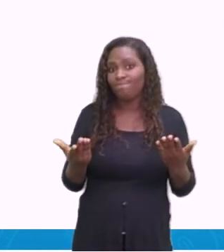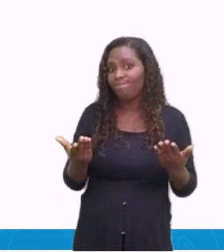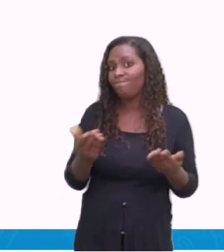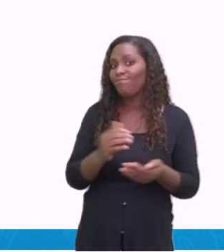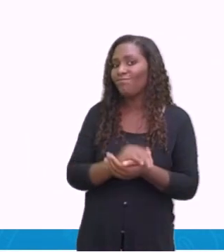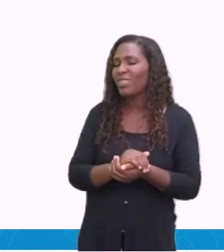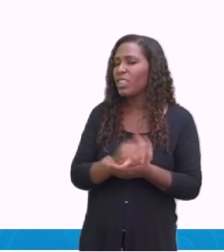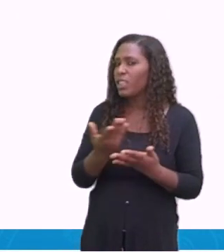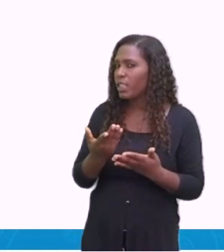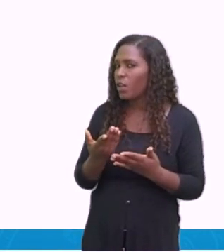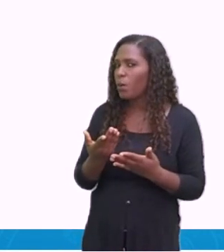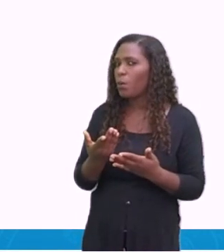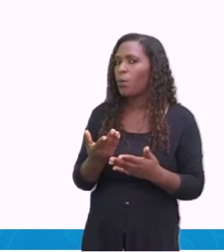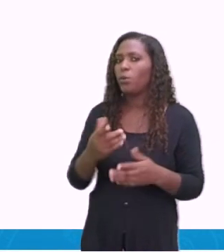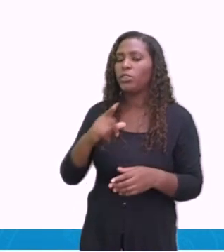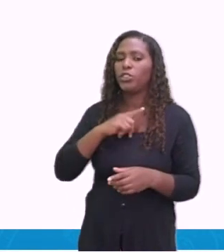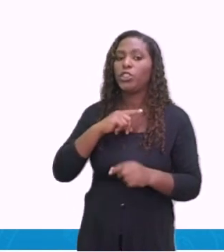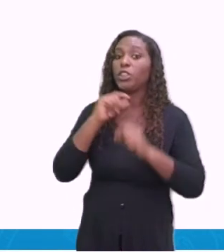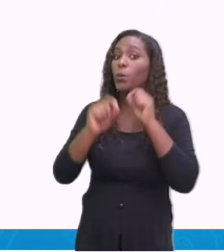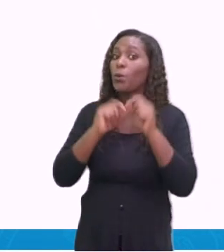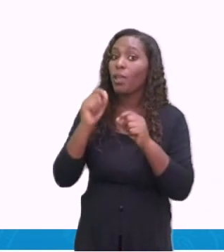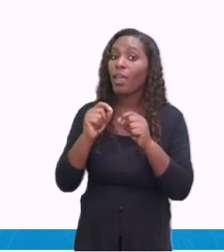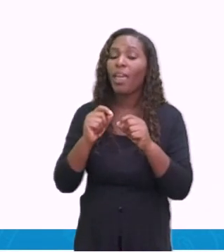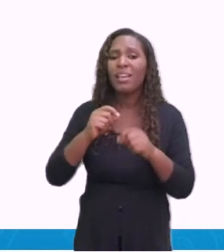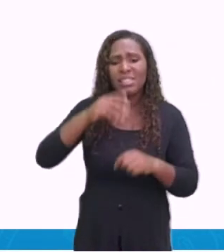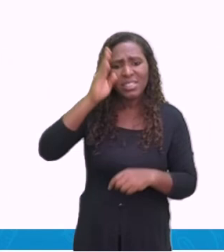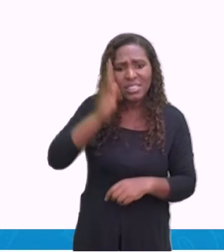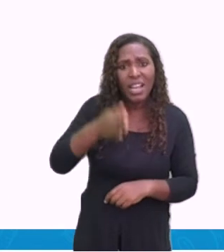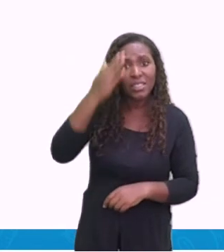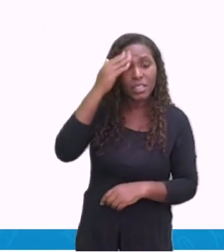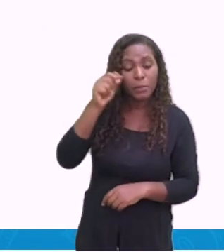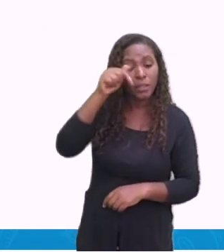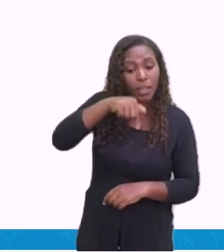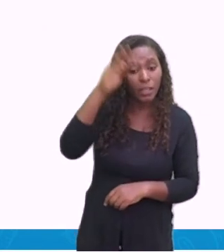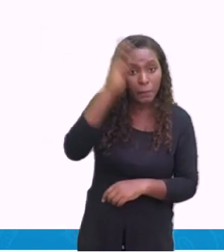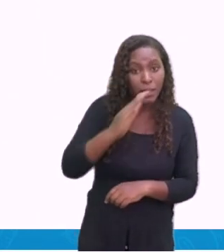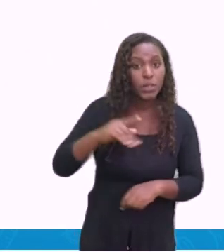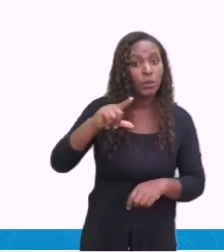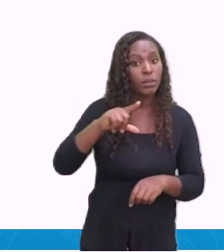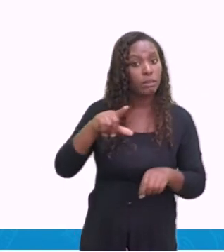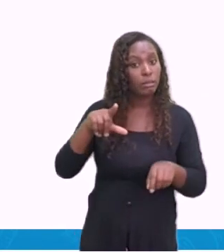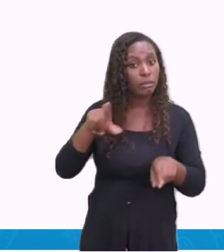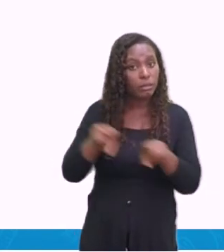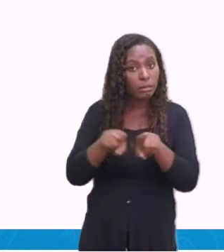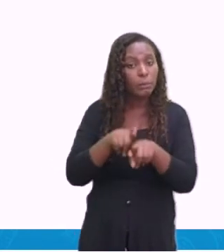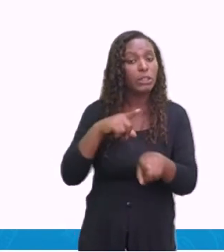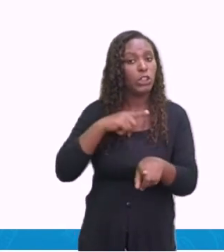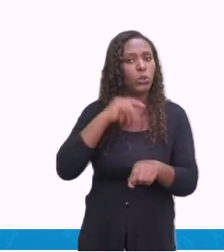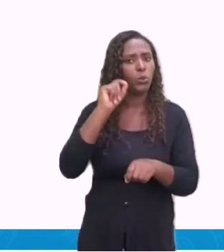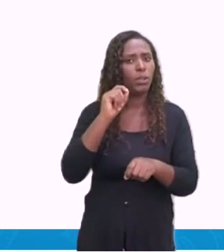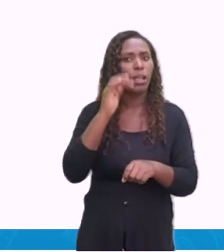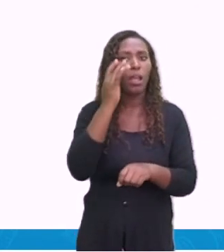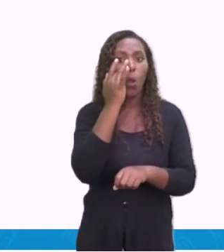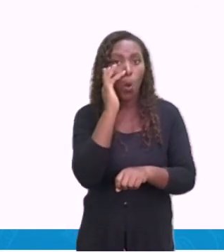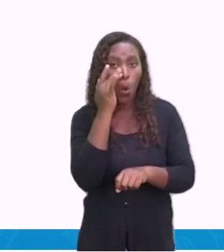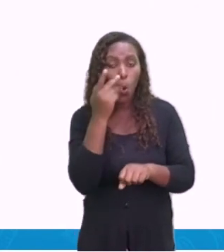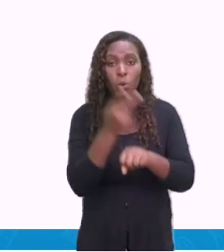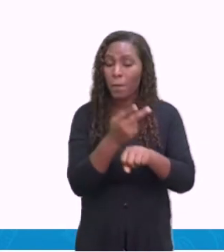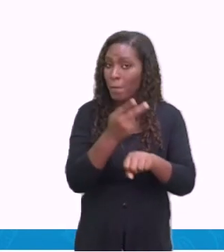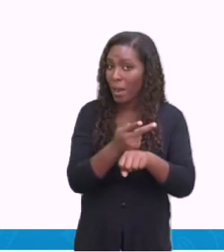provável a existência de metais preciosos também no Brasil. E enquanto eles não